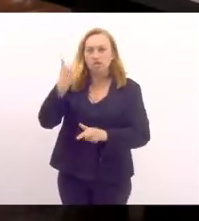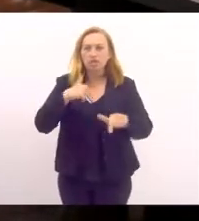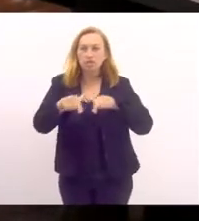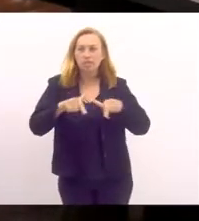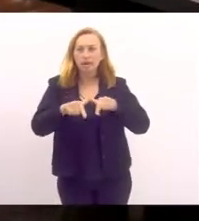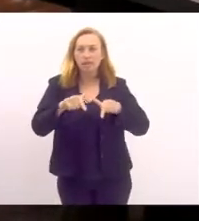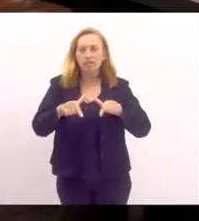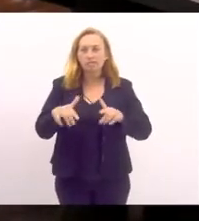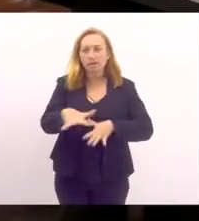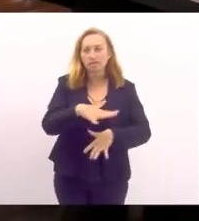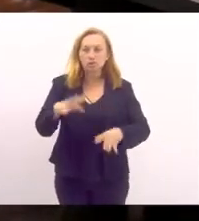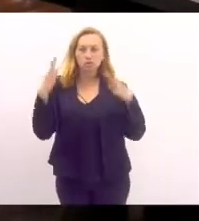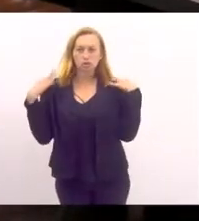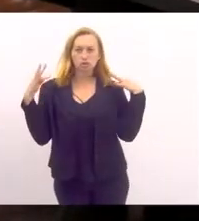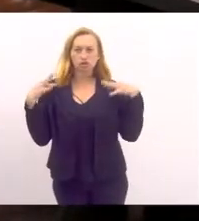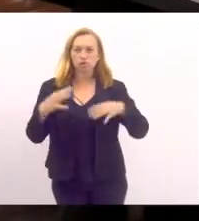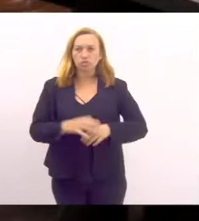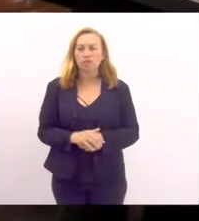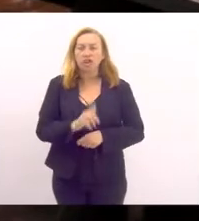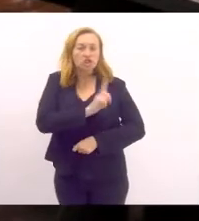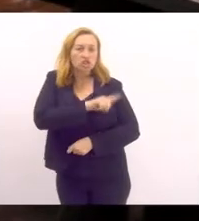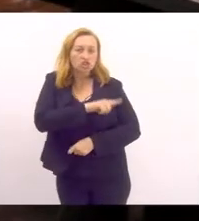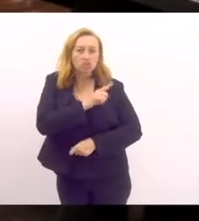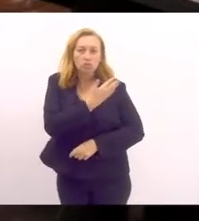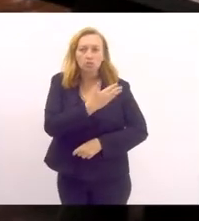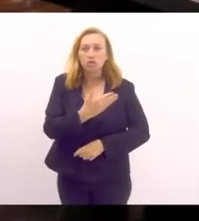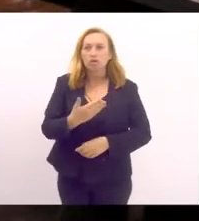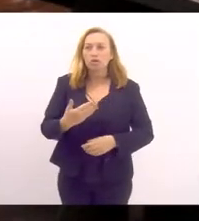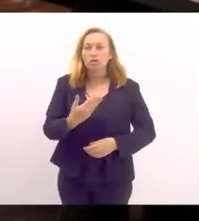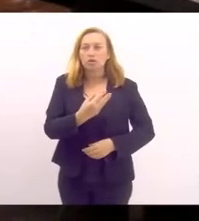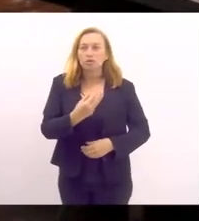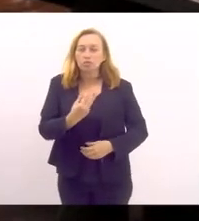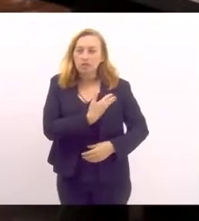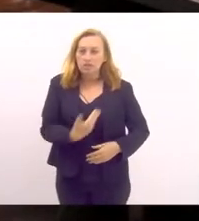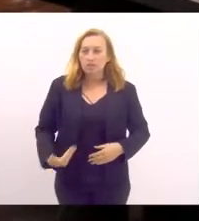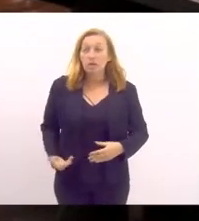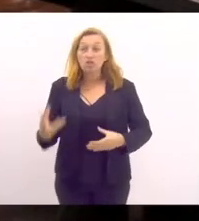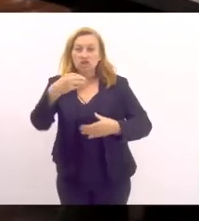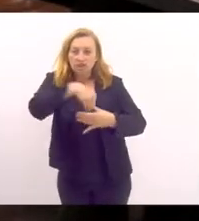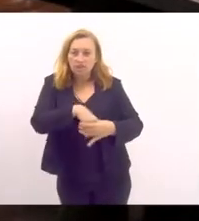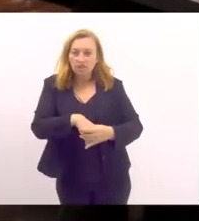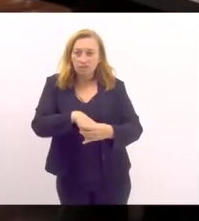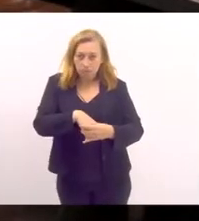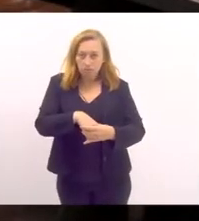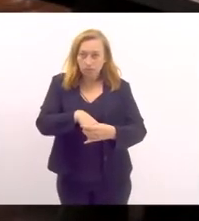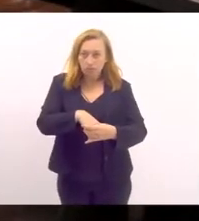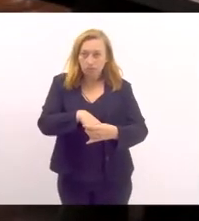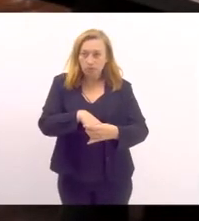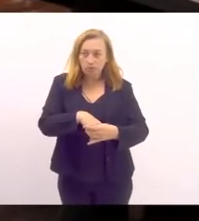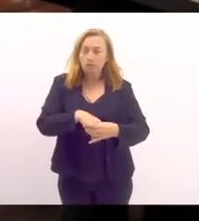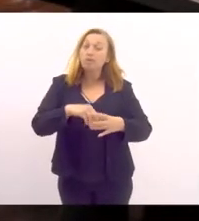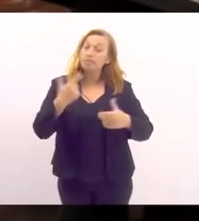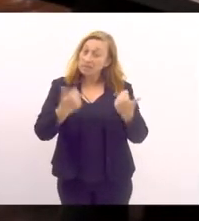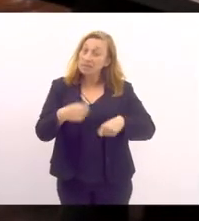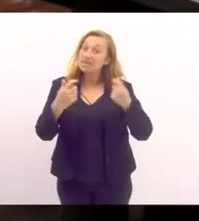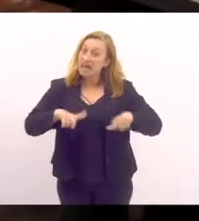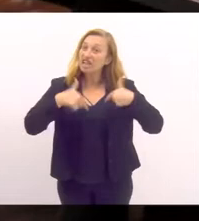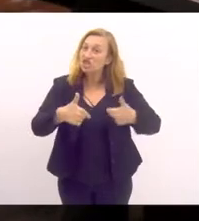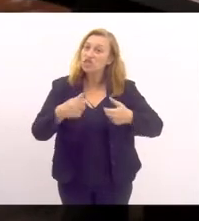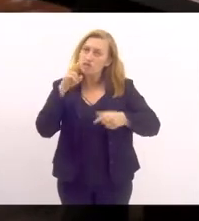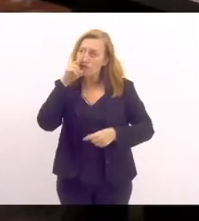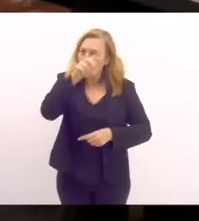turismo, a gestão municipal que está dentro das IGRs, elas precisam atuar fortemente. Senão, a gente não tem uma